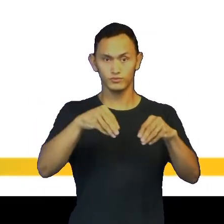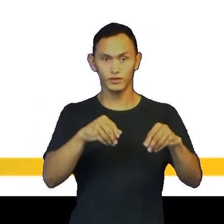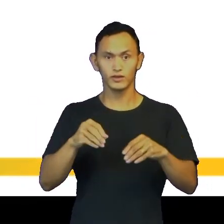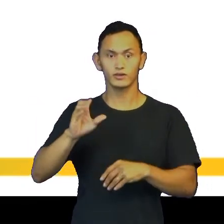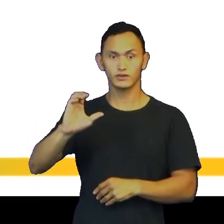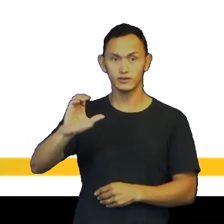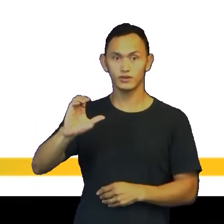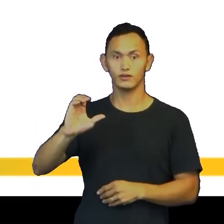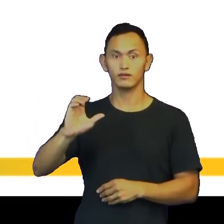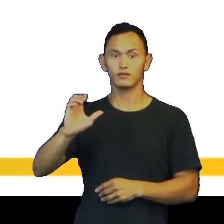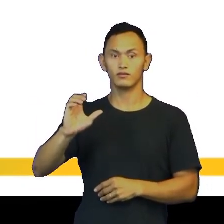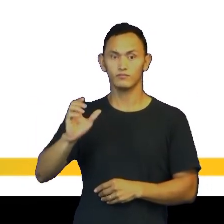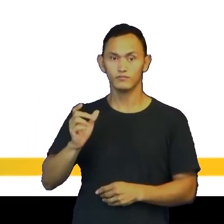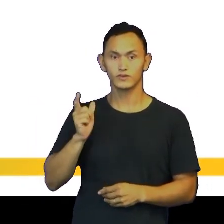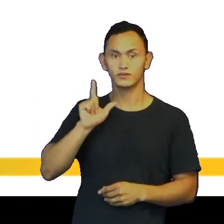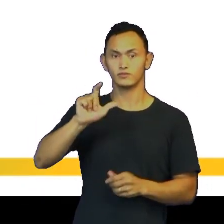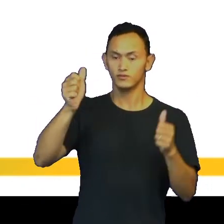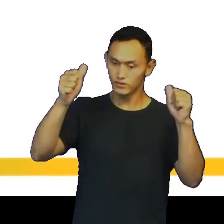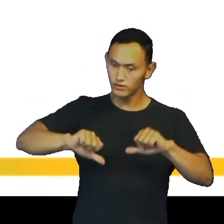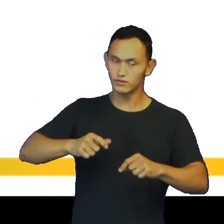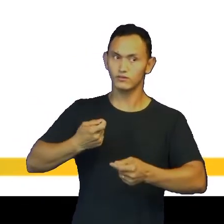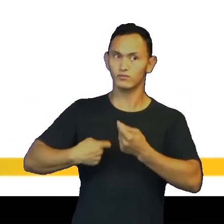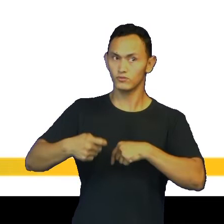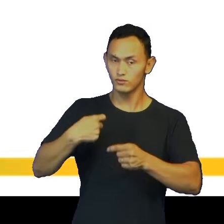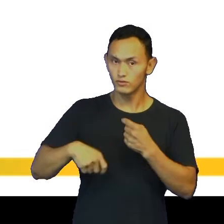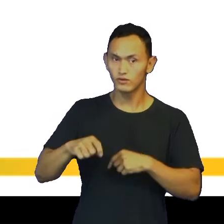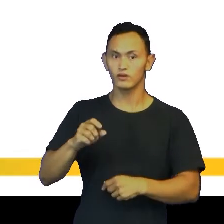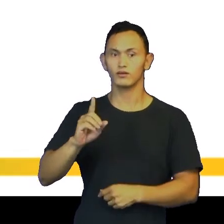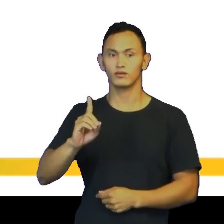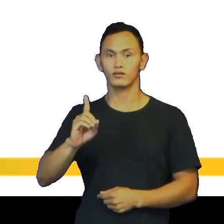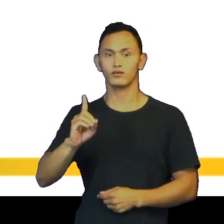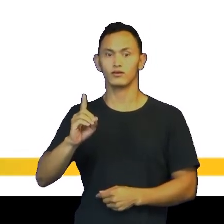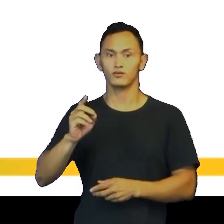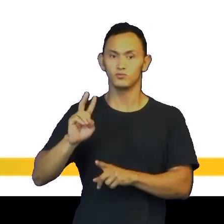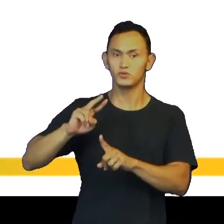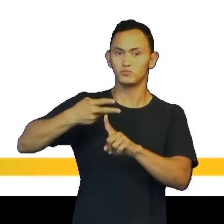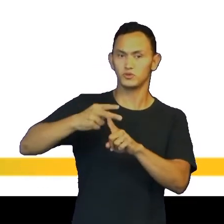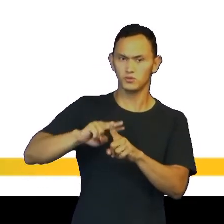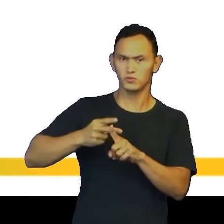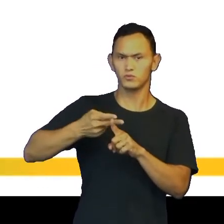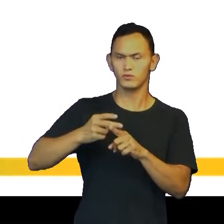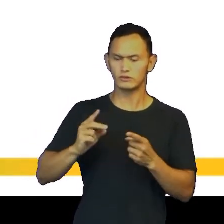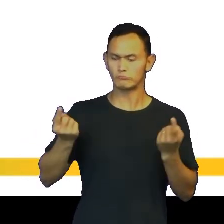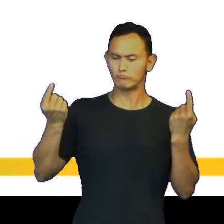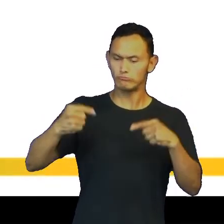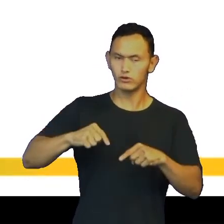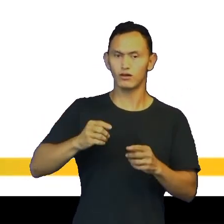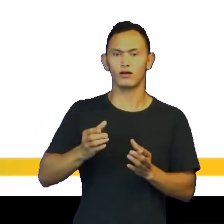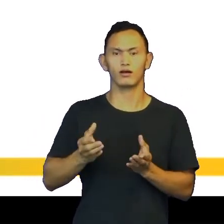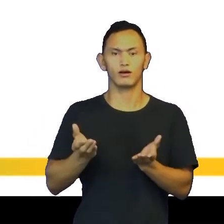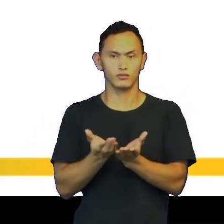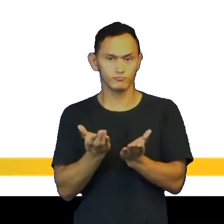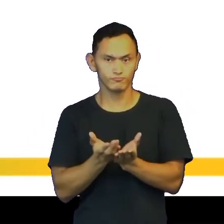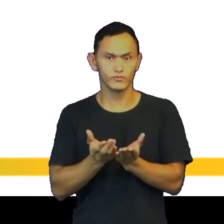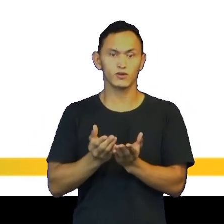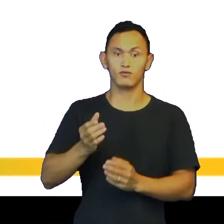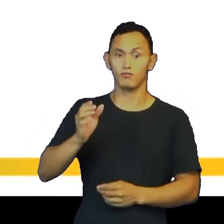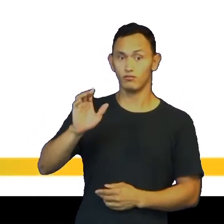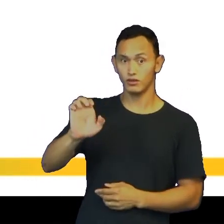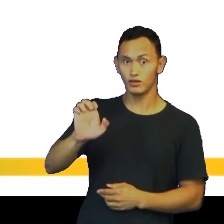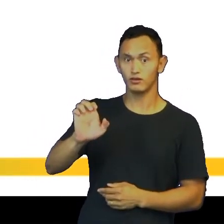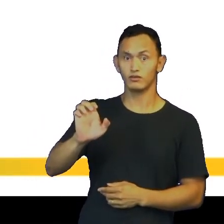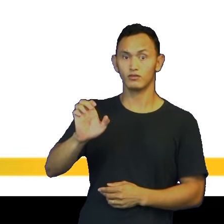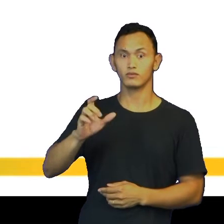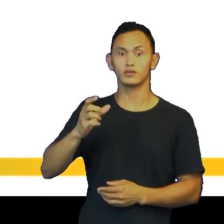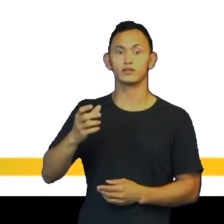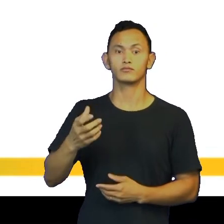superou as crises econômicas a letra D multiplicou os conflitos religiosos ou letra e conteve os